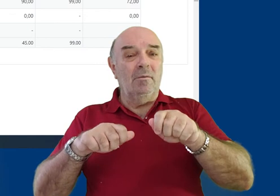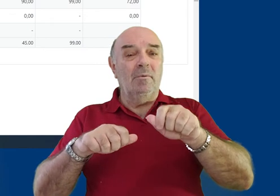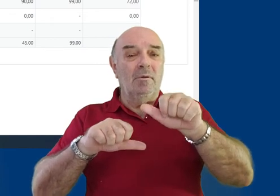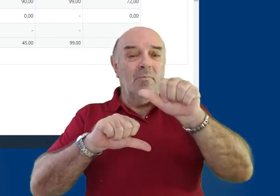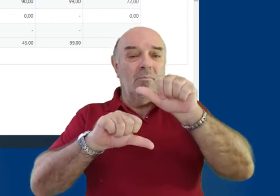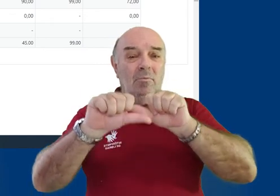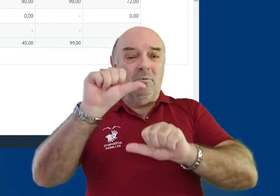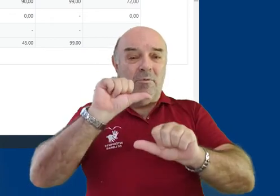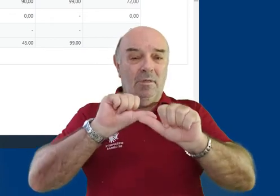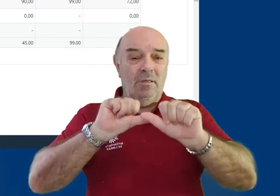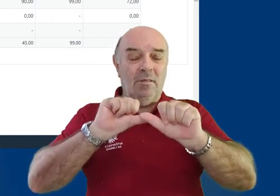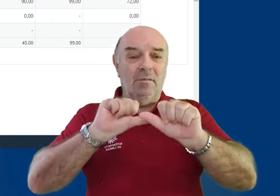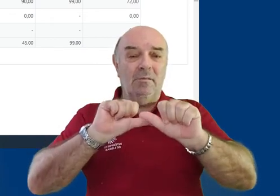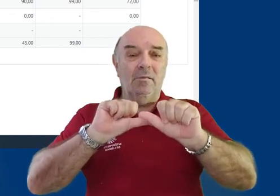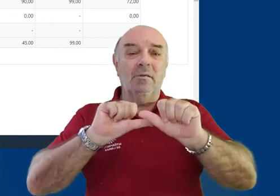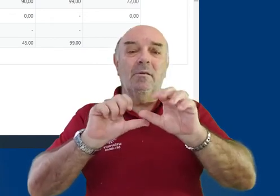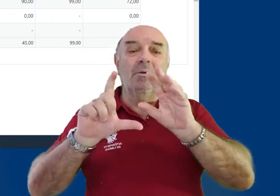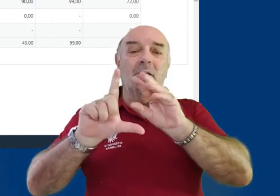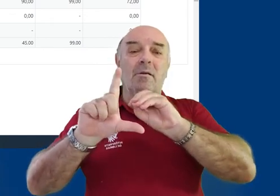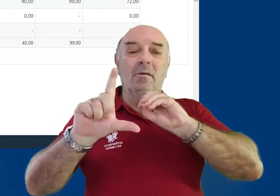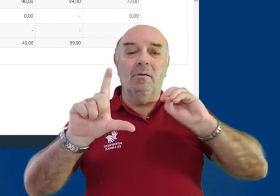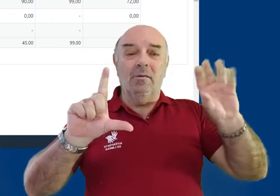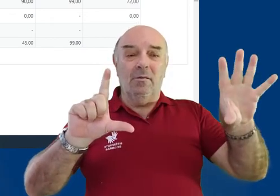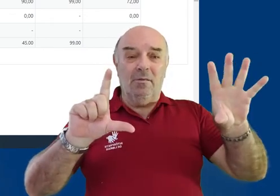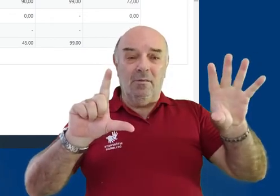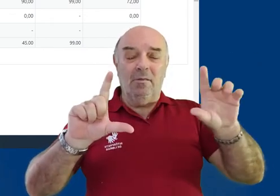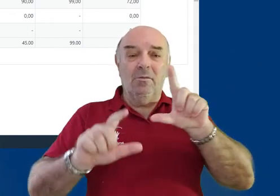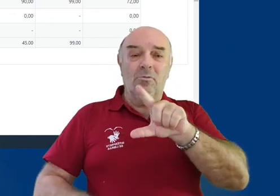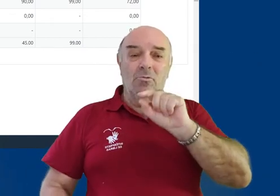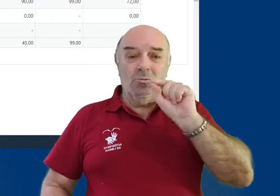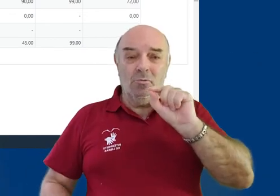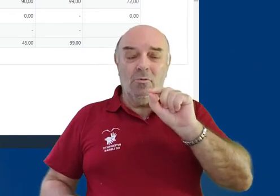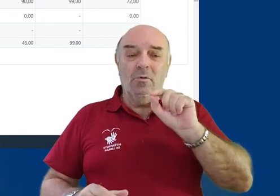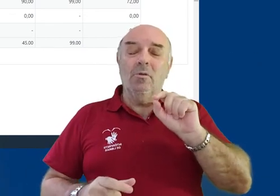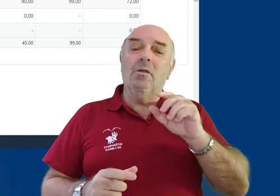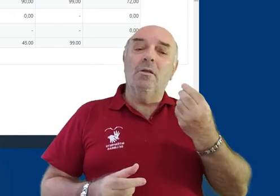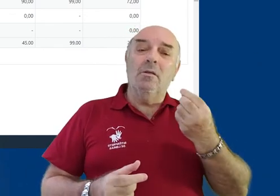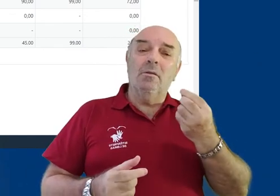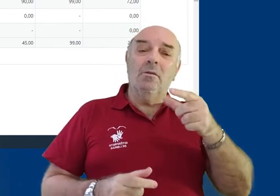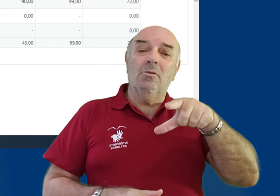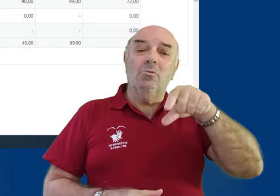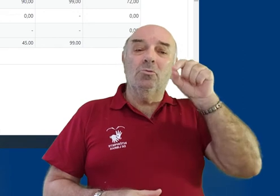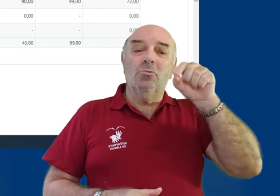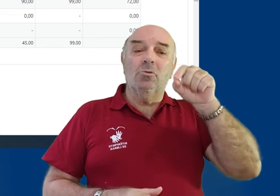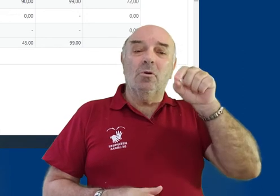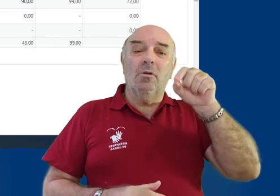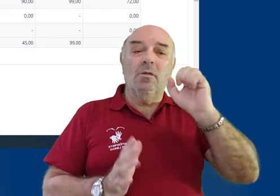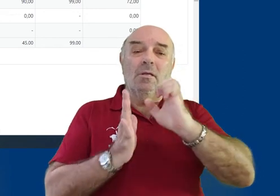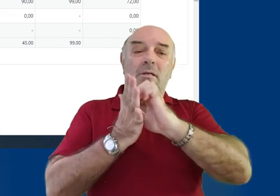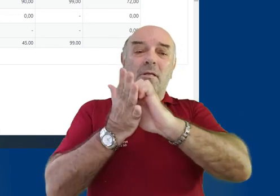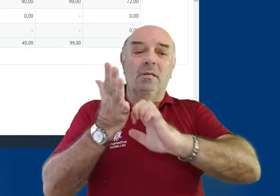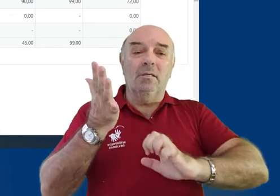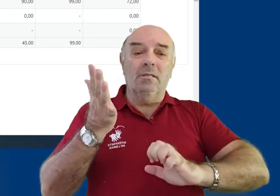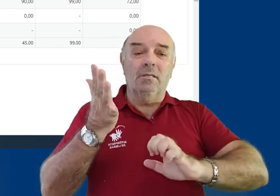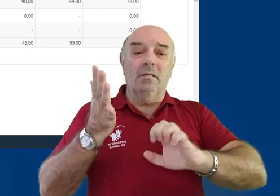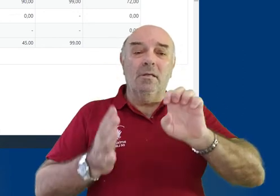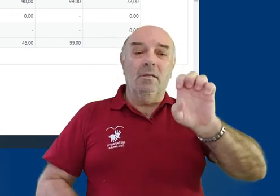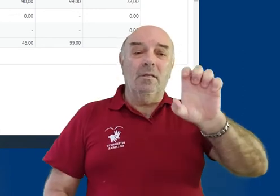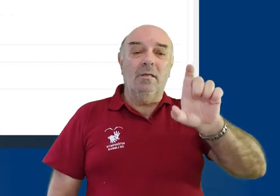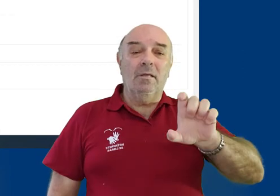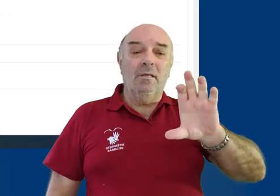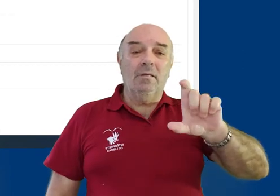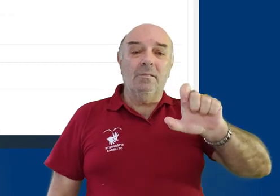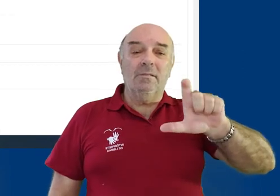modo de exportação. Procure a seção Exportar e escolha o formato. Escolheremos Planilha